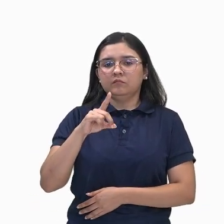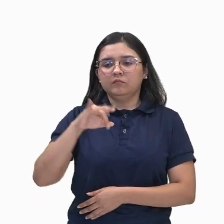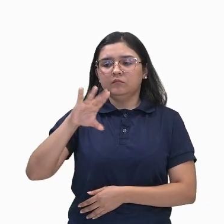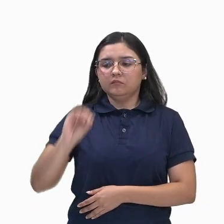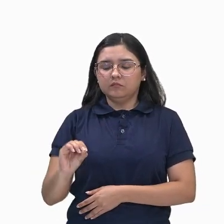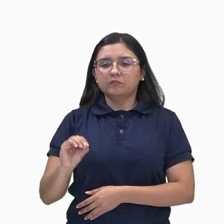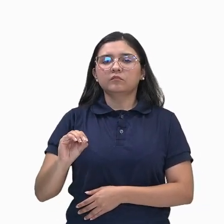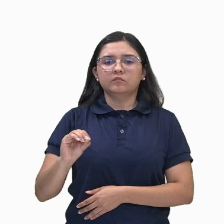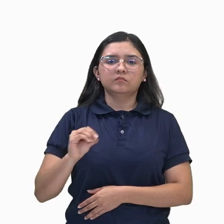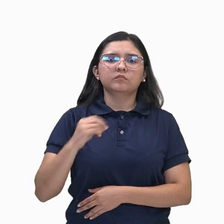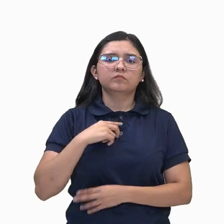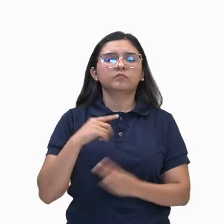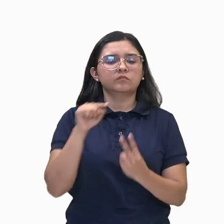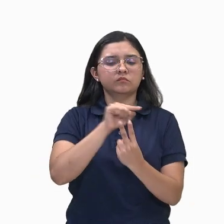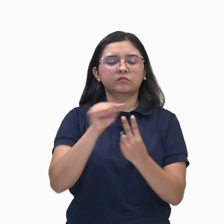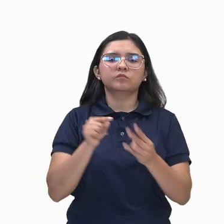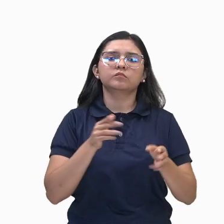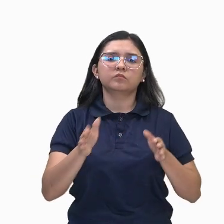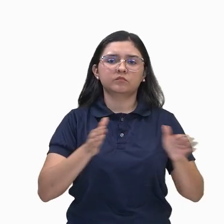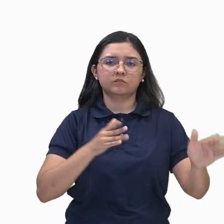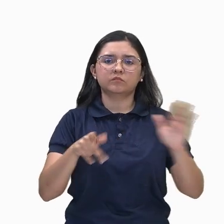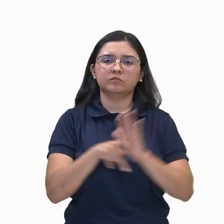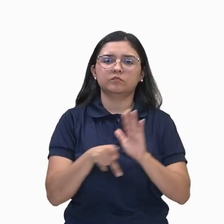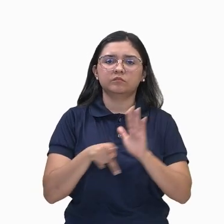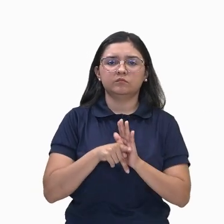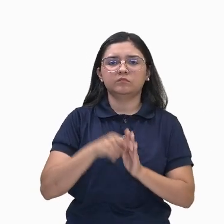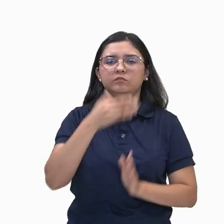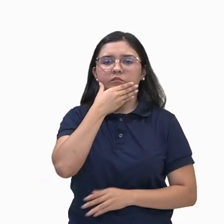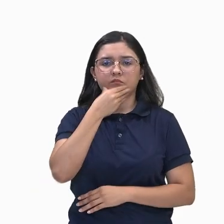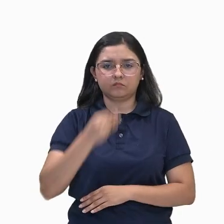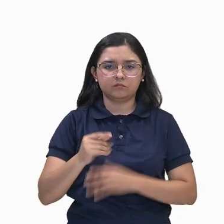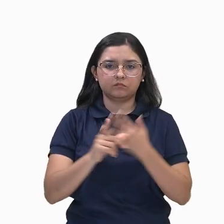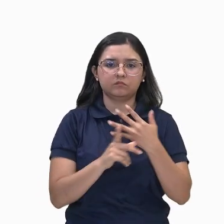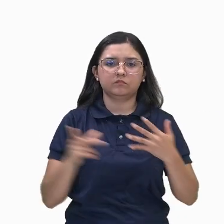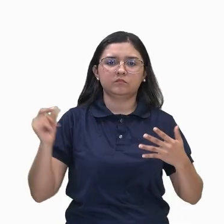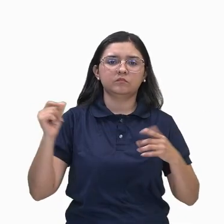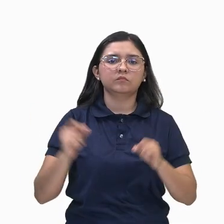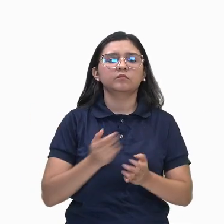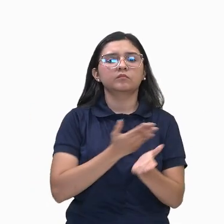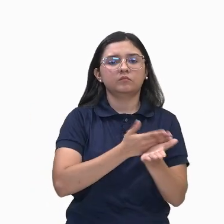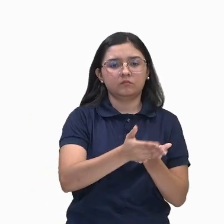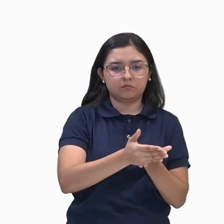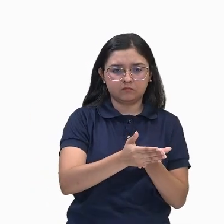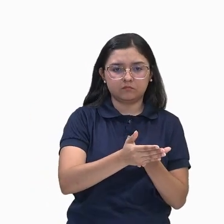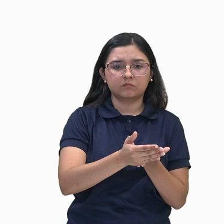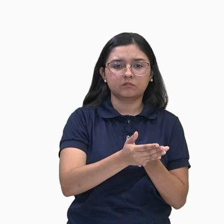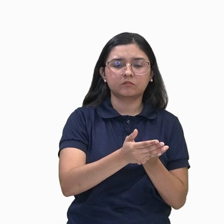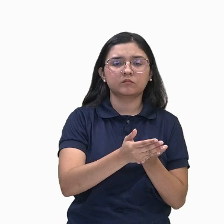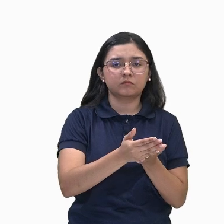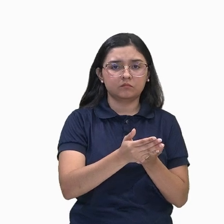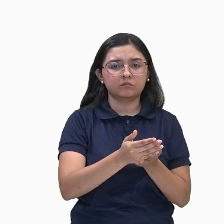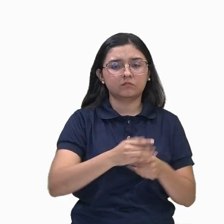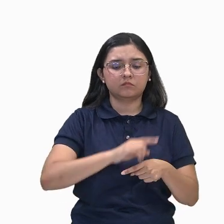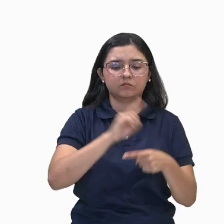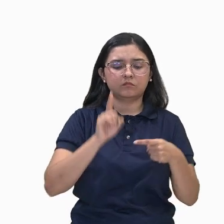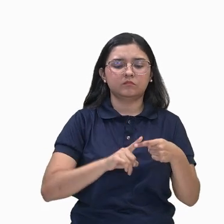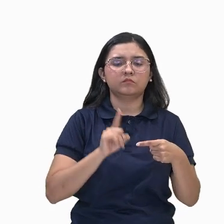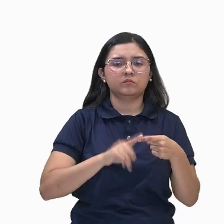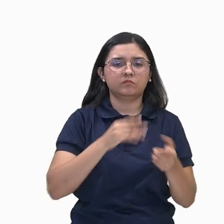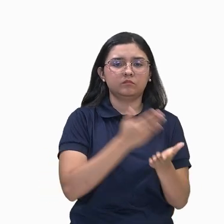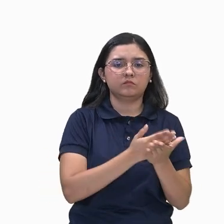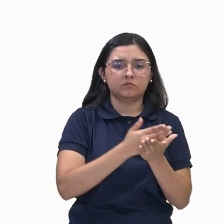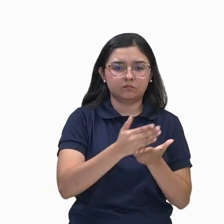duas fases, né, de Cláudio Manuel da Costa, que foi a inicial, que o Cláudio Manuel da Costa, né,